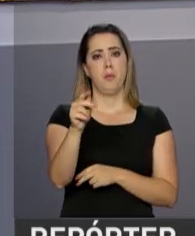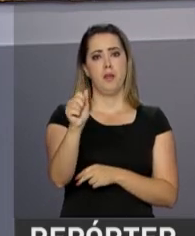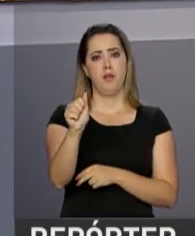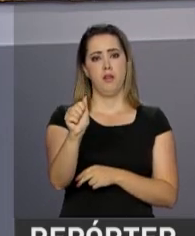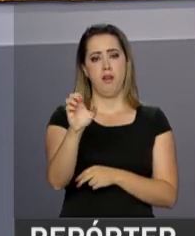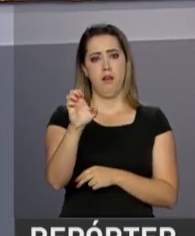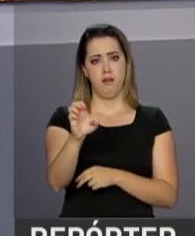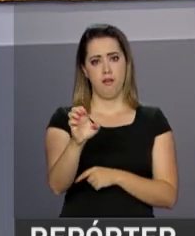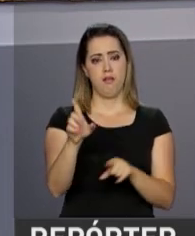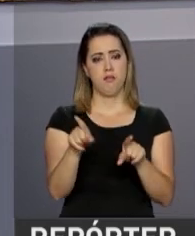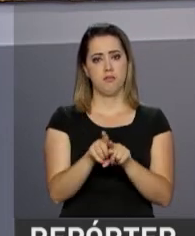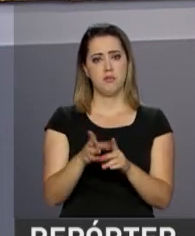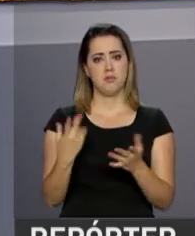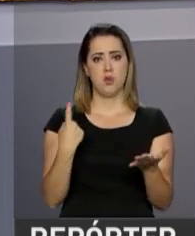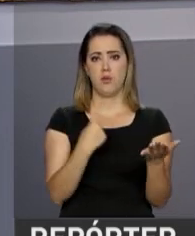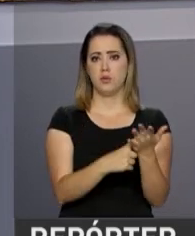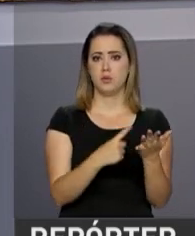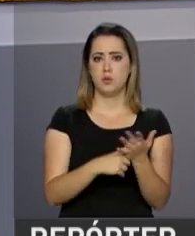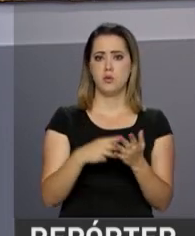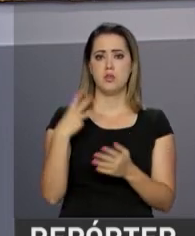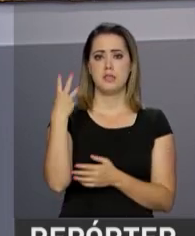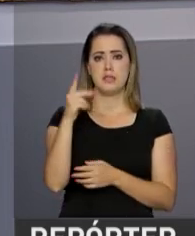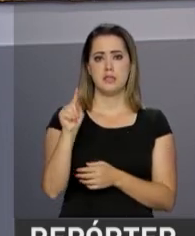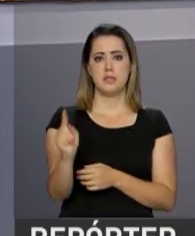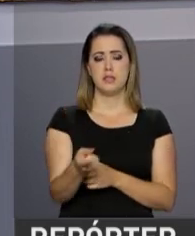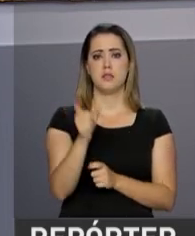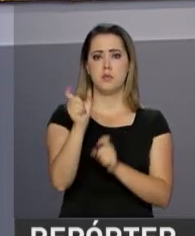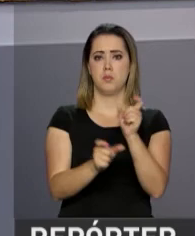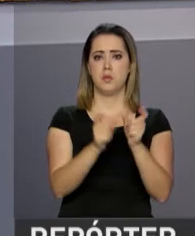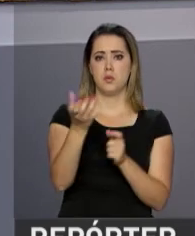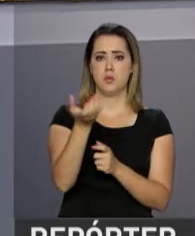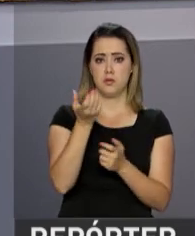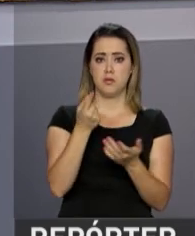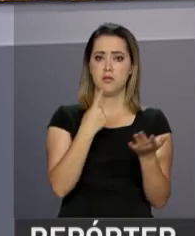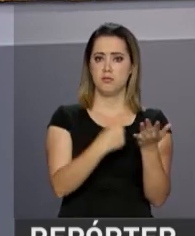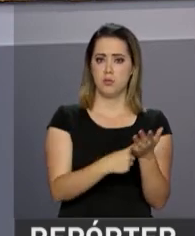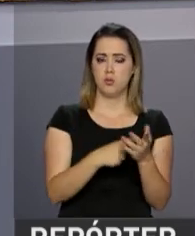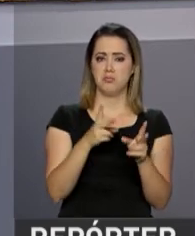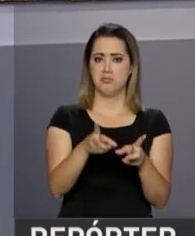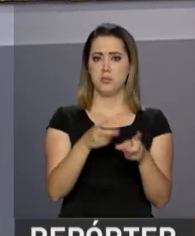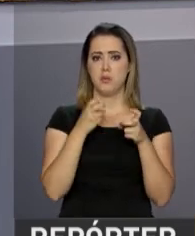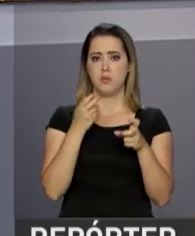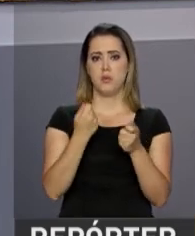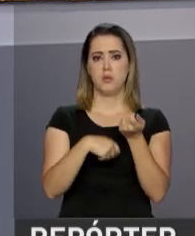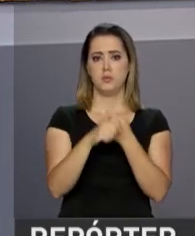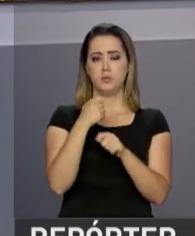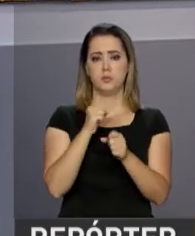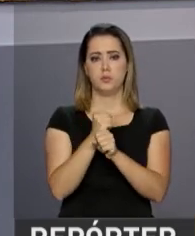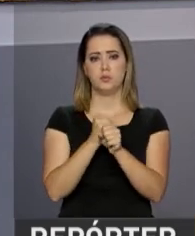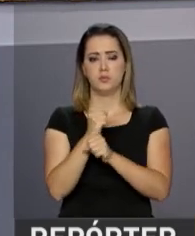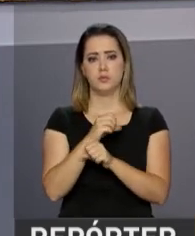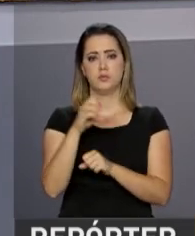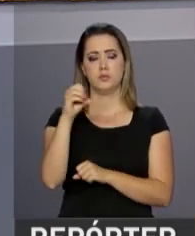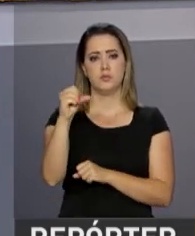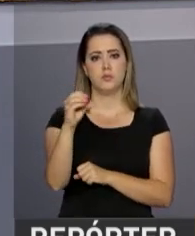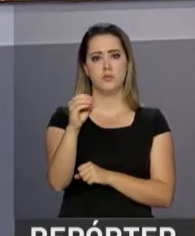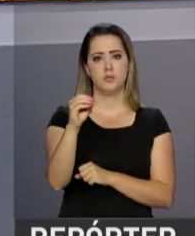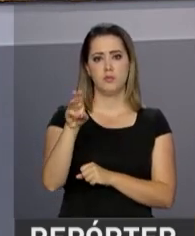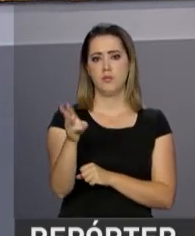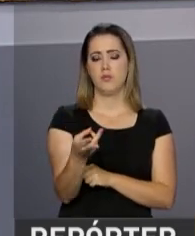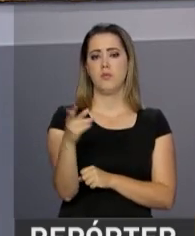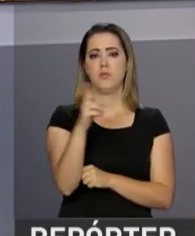que teve a adesão de quase três mil funcionários o que representa uma expectativa de economia anual de quase